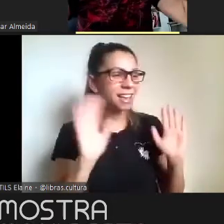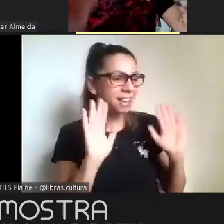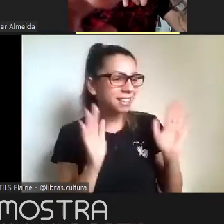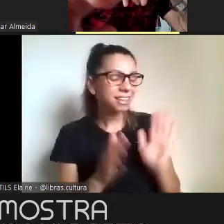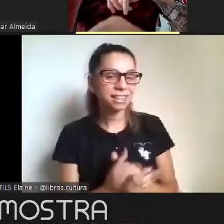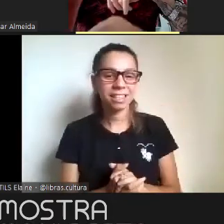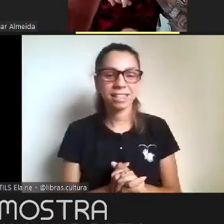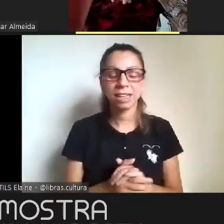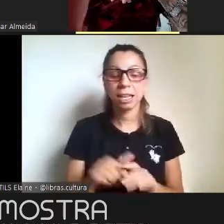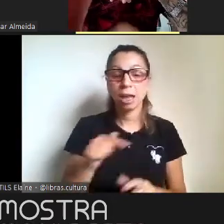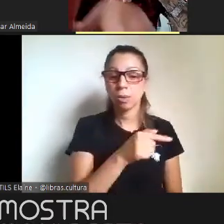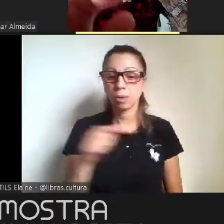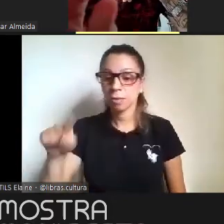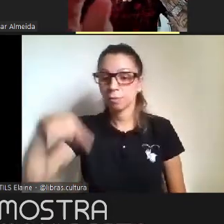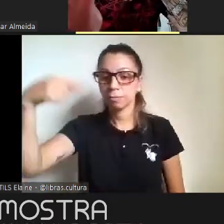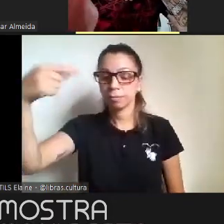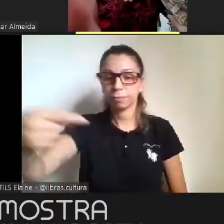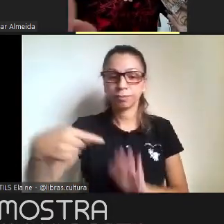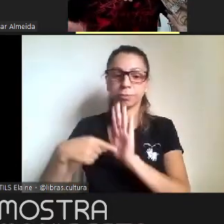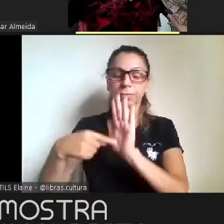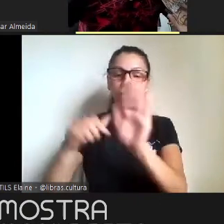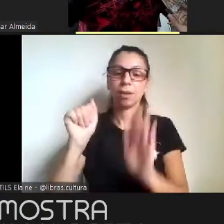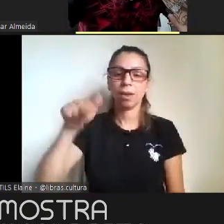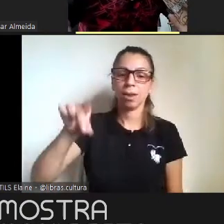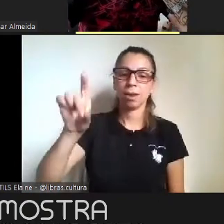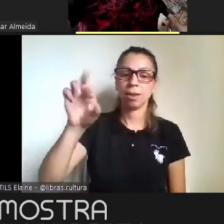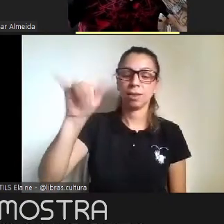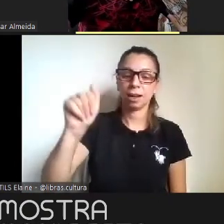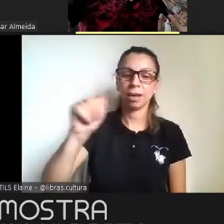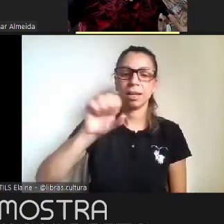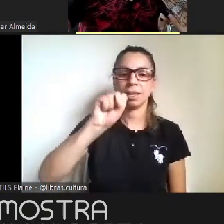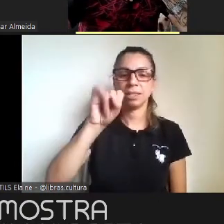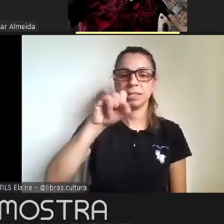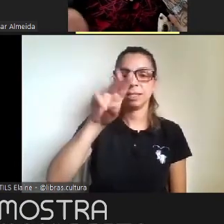Na próxima semana temos a apresentação de André Meirelles, Silvia Monteiro e Vitória